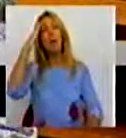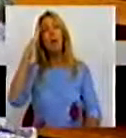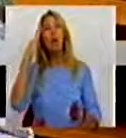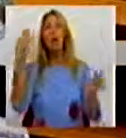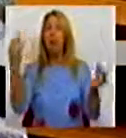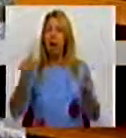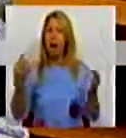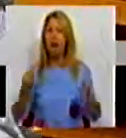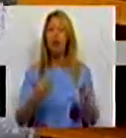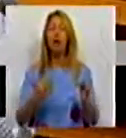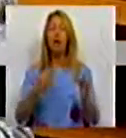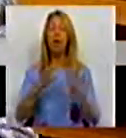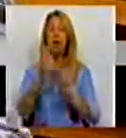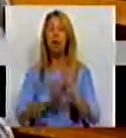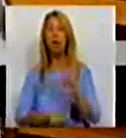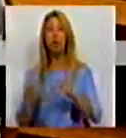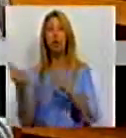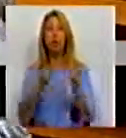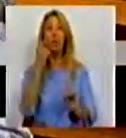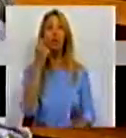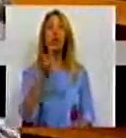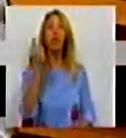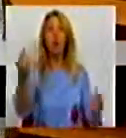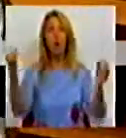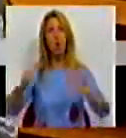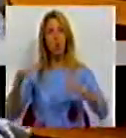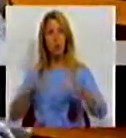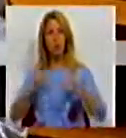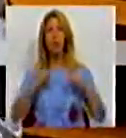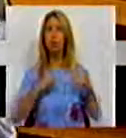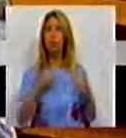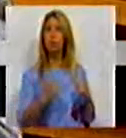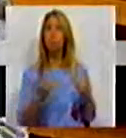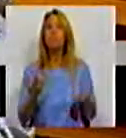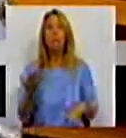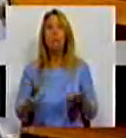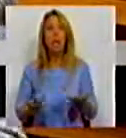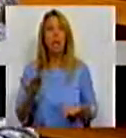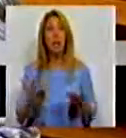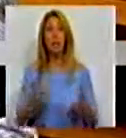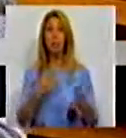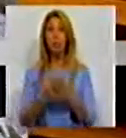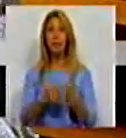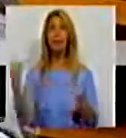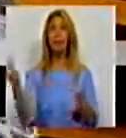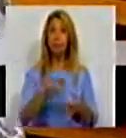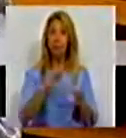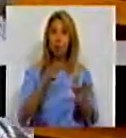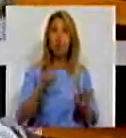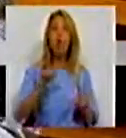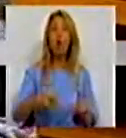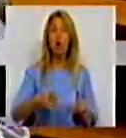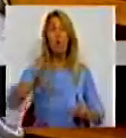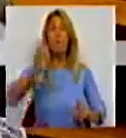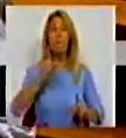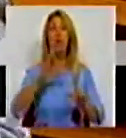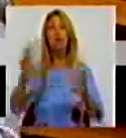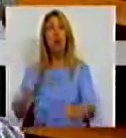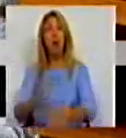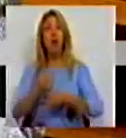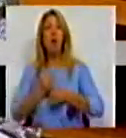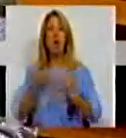um conjunto de dúvidas que temos que dissipar na especialidade para que consigamos encontrar um equilíbrio e articulação entre aquilo que é